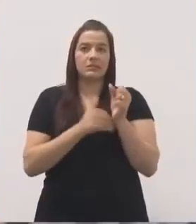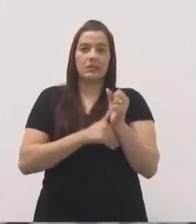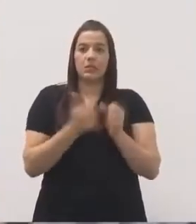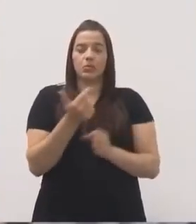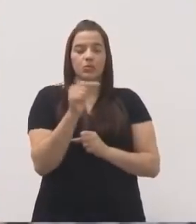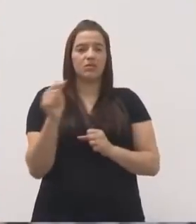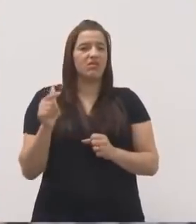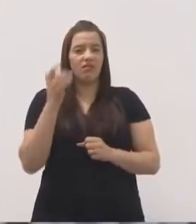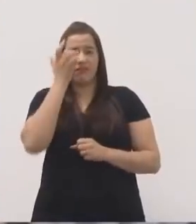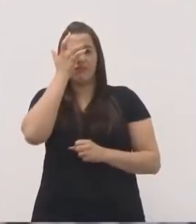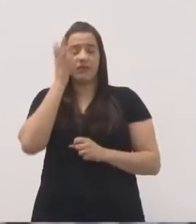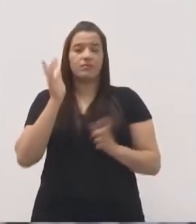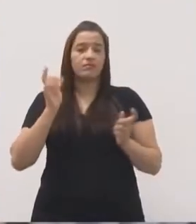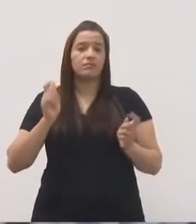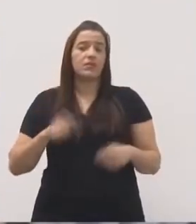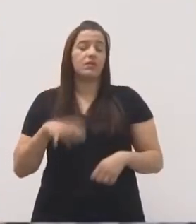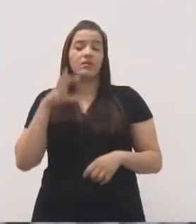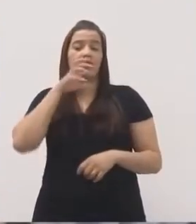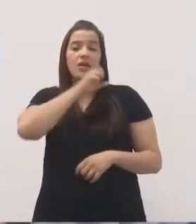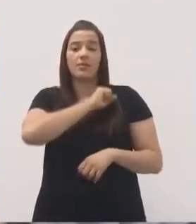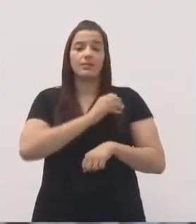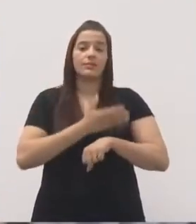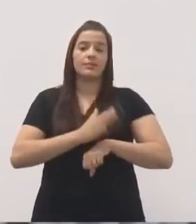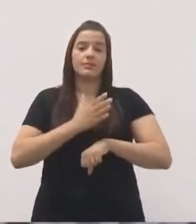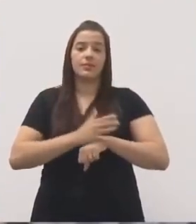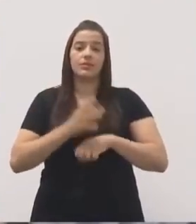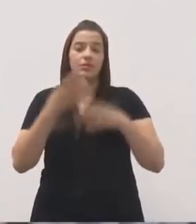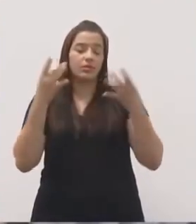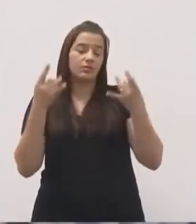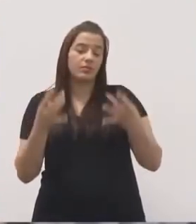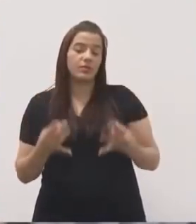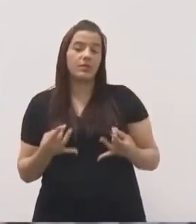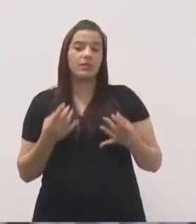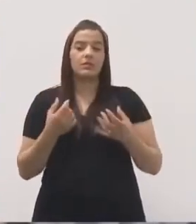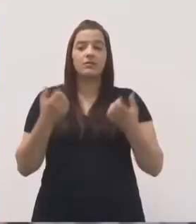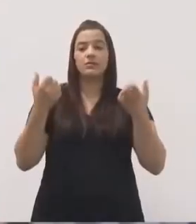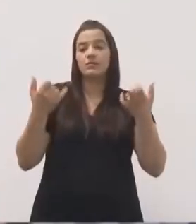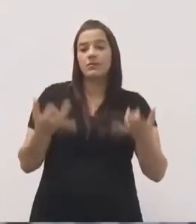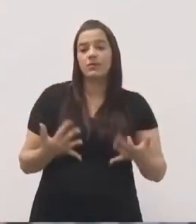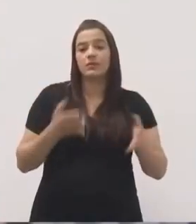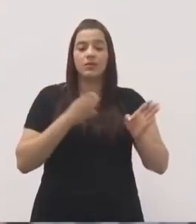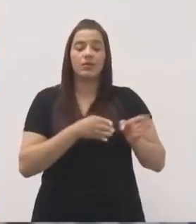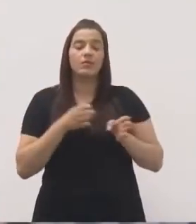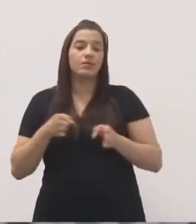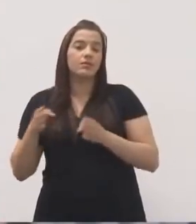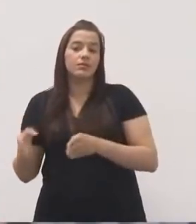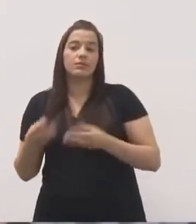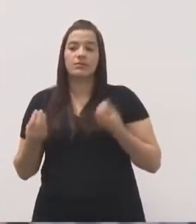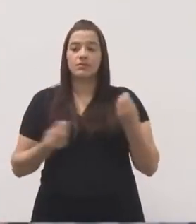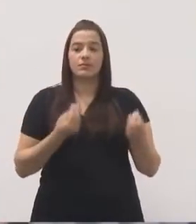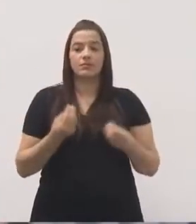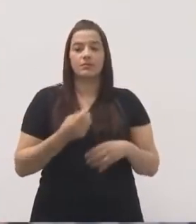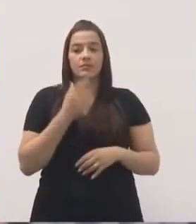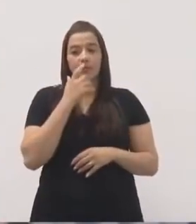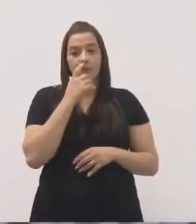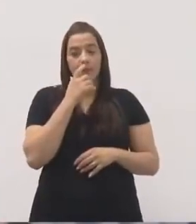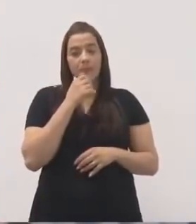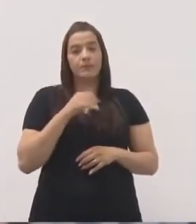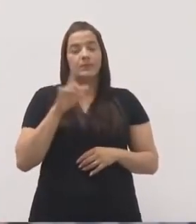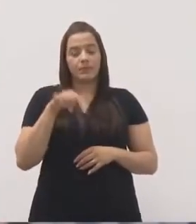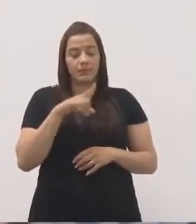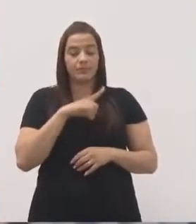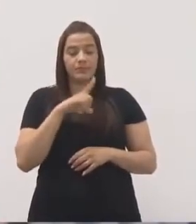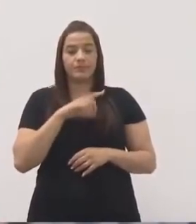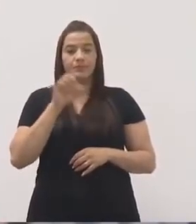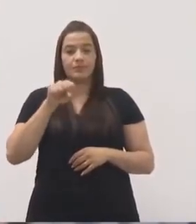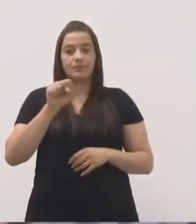o seu aplicador. Só um passo a passo que organiza o material e a aplicação. Exato. Isso, com certeza teremos.